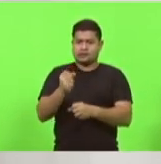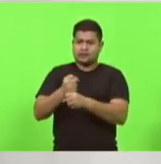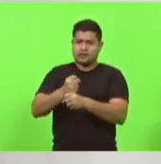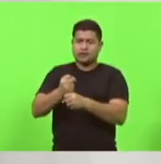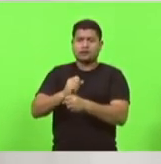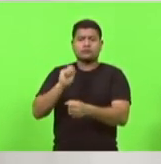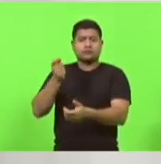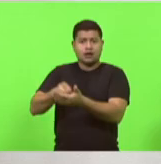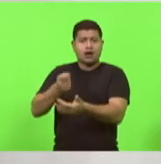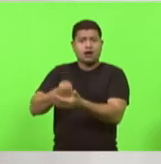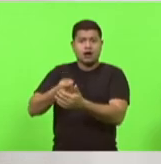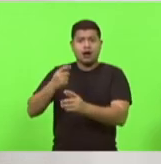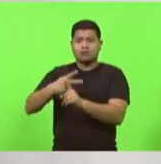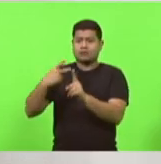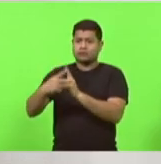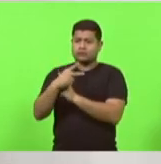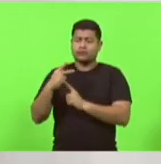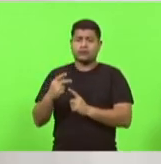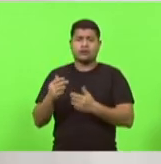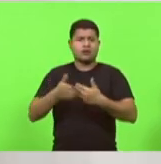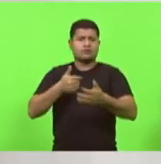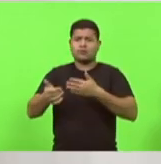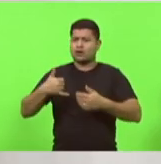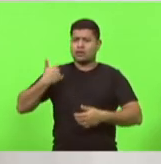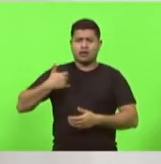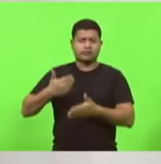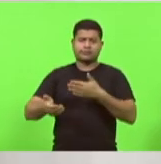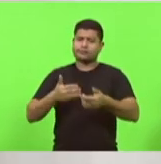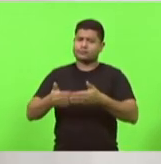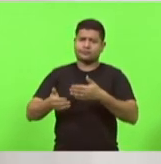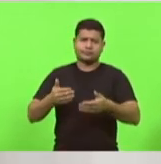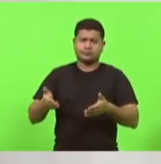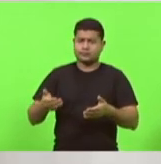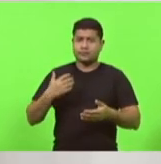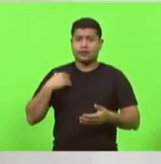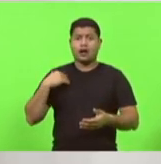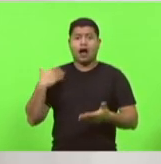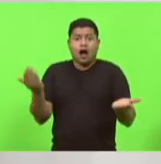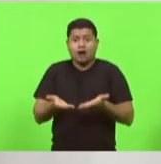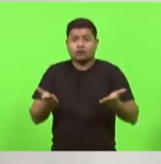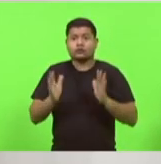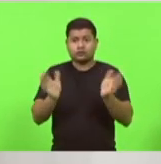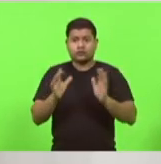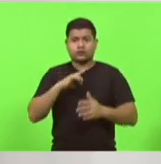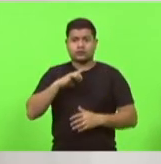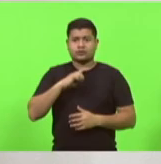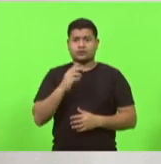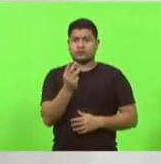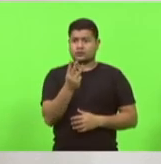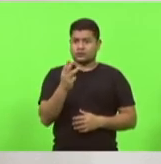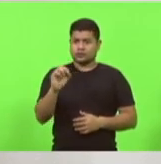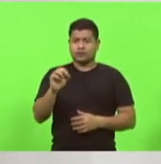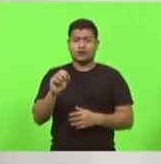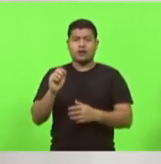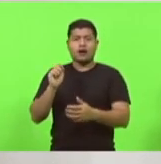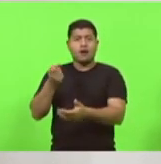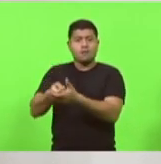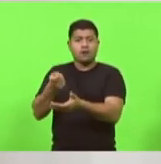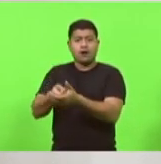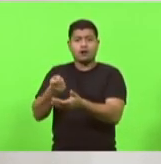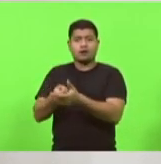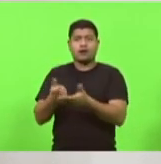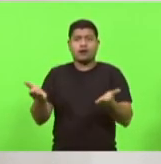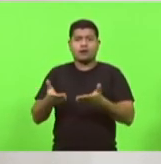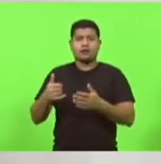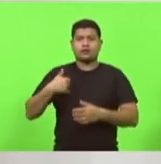idade, e agora ele contribuiu 30 anos, está com 51, e nós colocamos